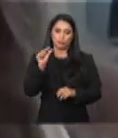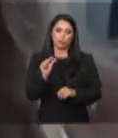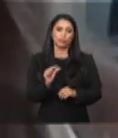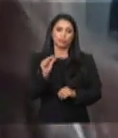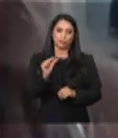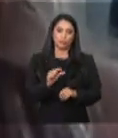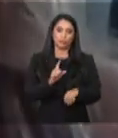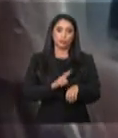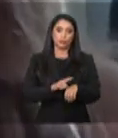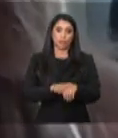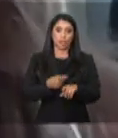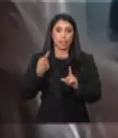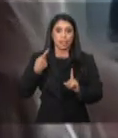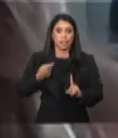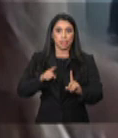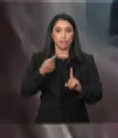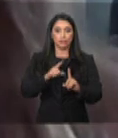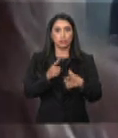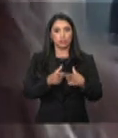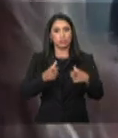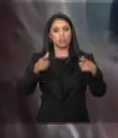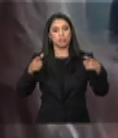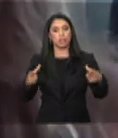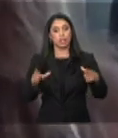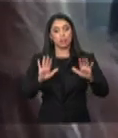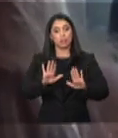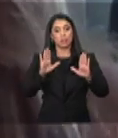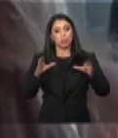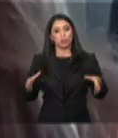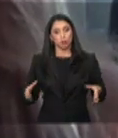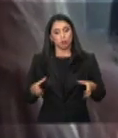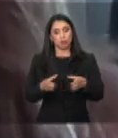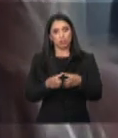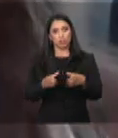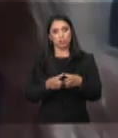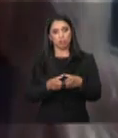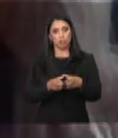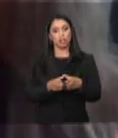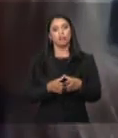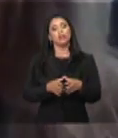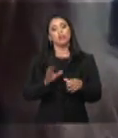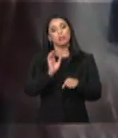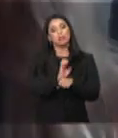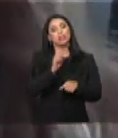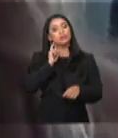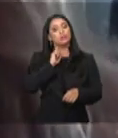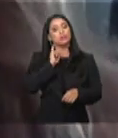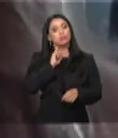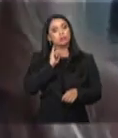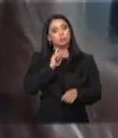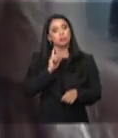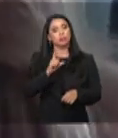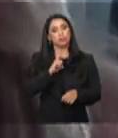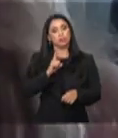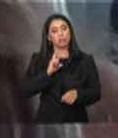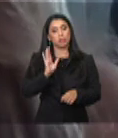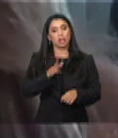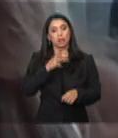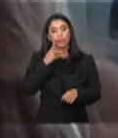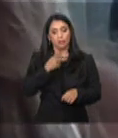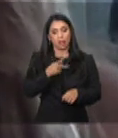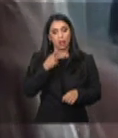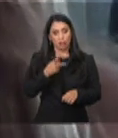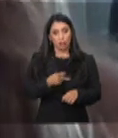os desafios são imensos mas o coletivo pensante em Minas Gerais em que já apareceram aqui hoje